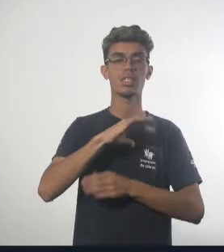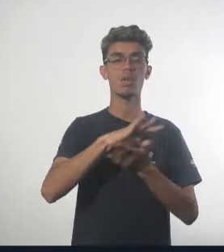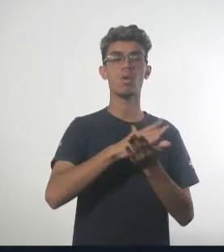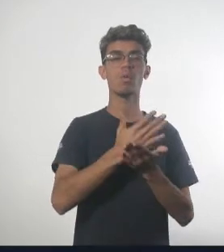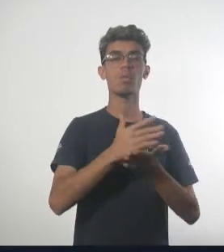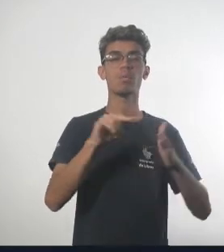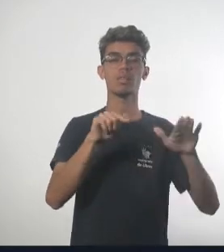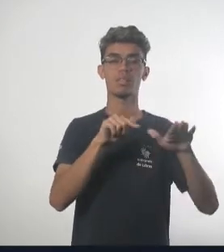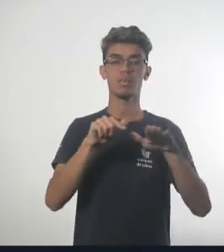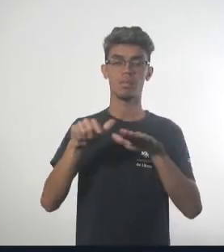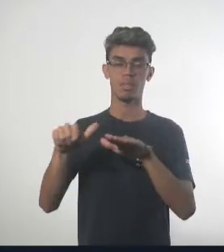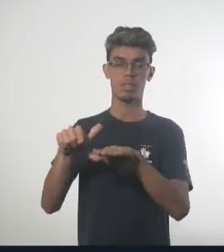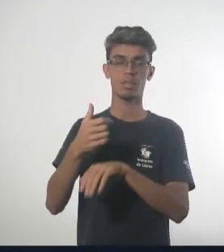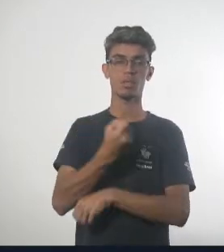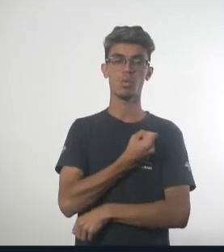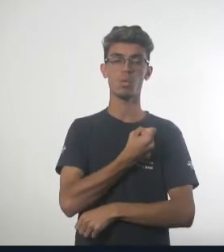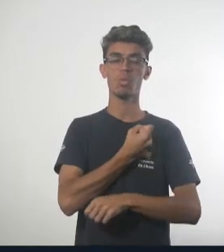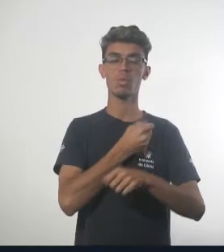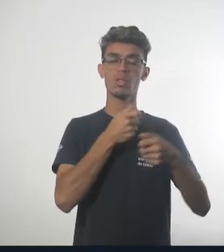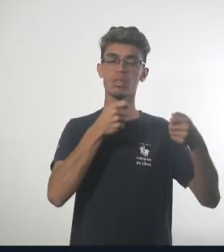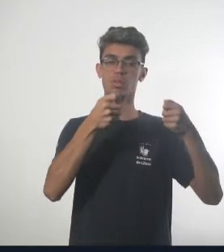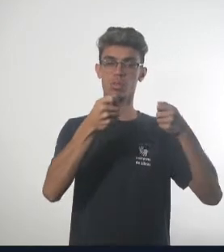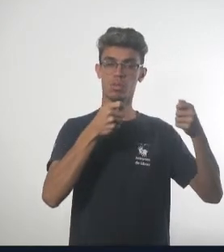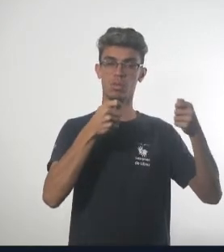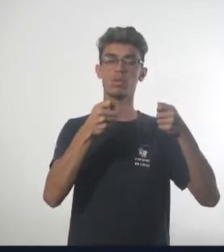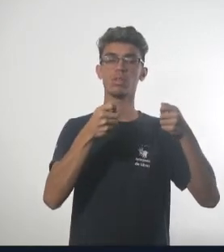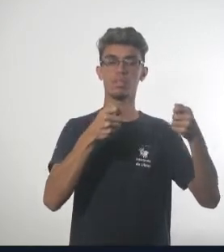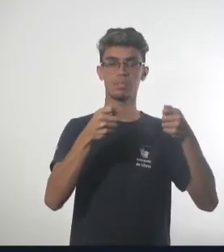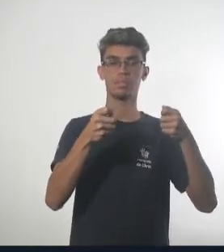relação à estabilidade desses números.